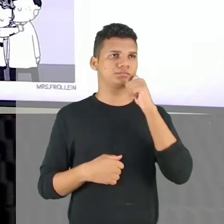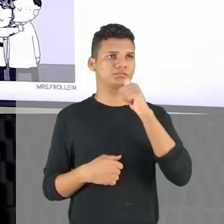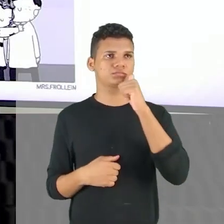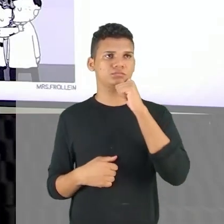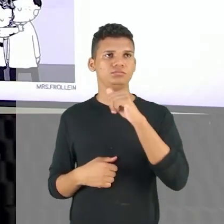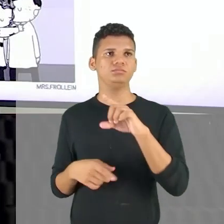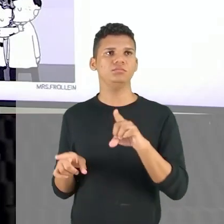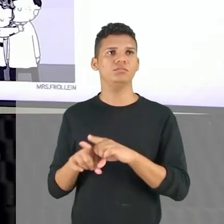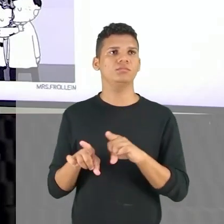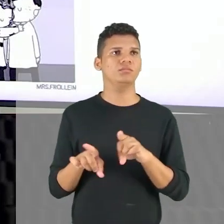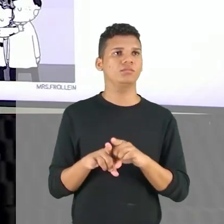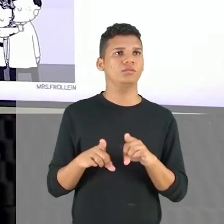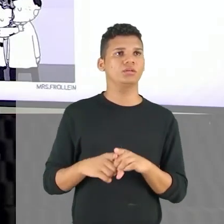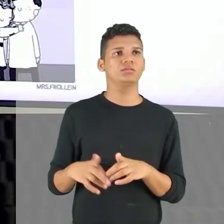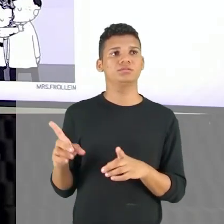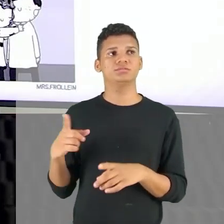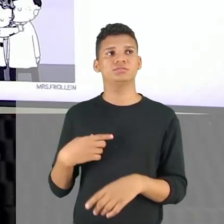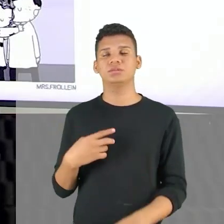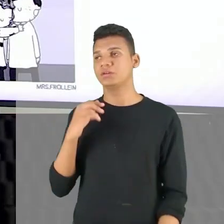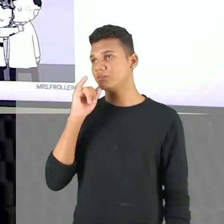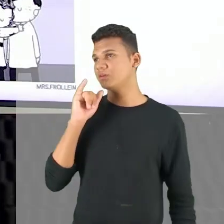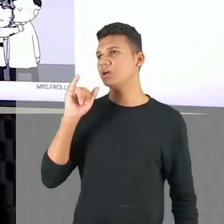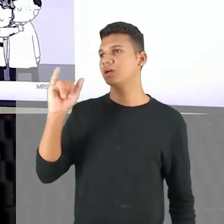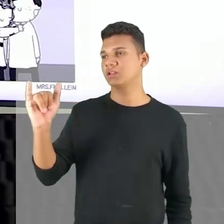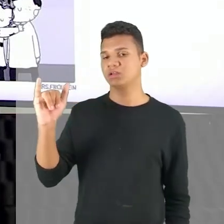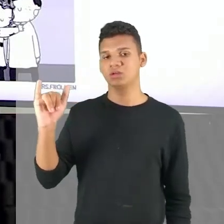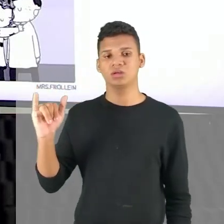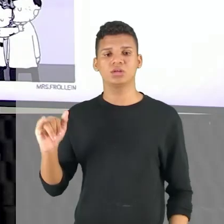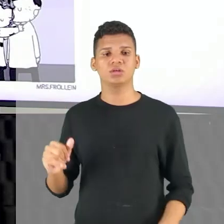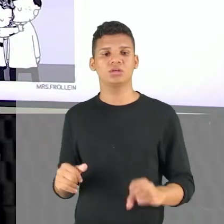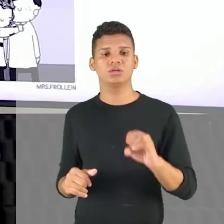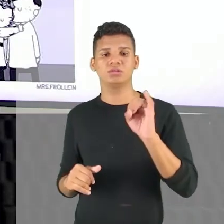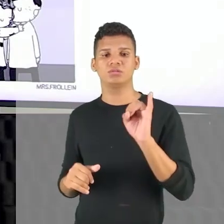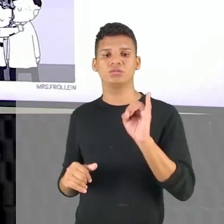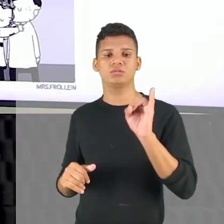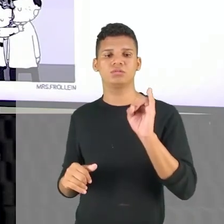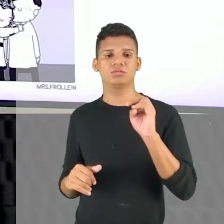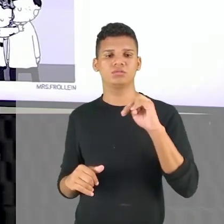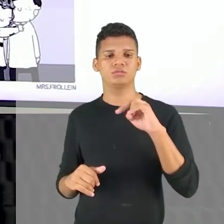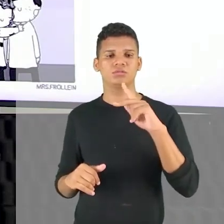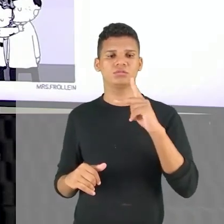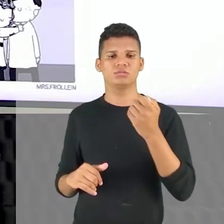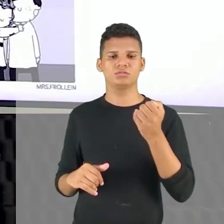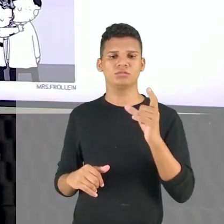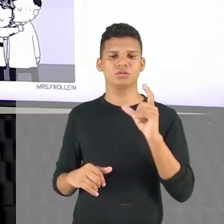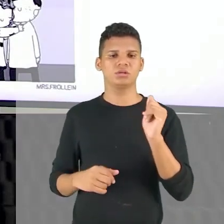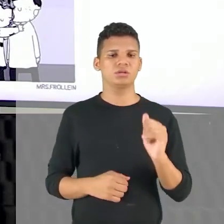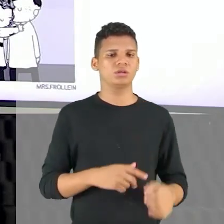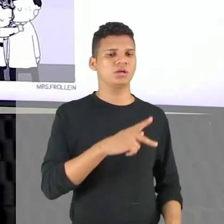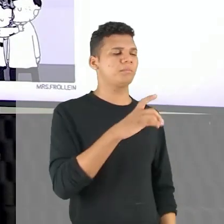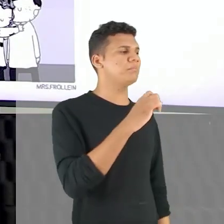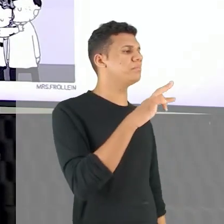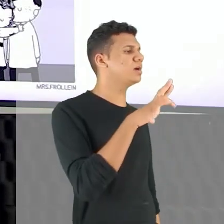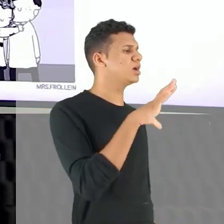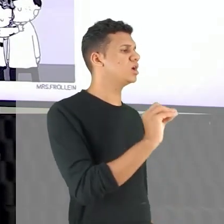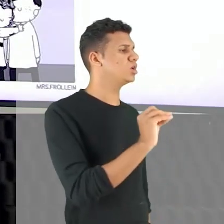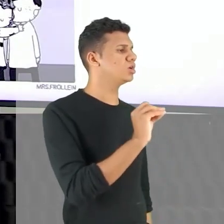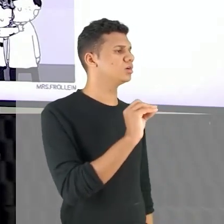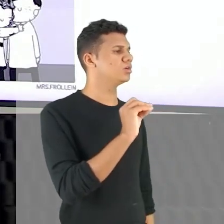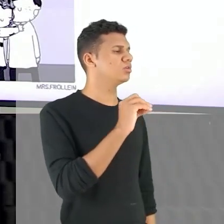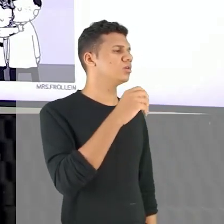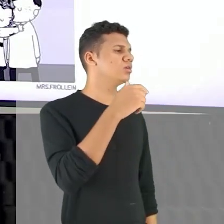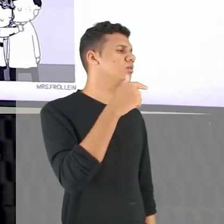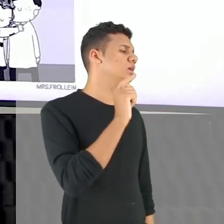mão para ele, dizendo inhala, certo? Ele diz, pero qué? Segundo, echaba de menos